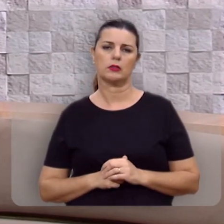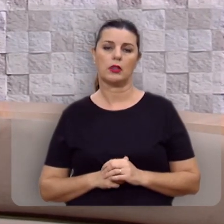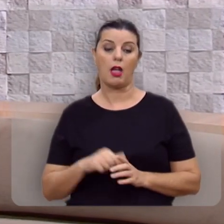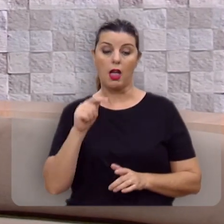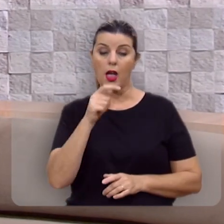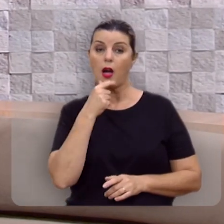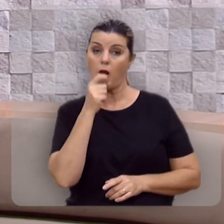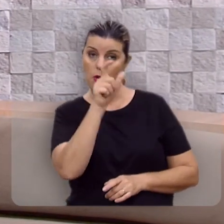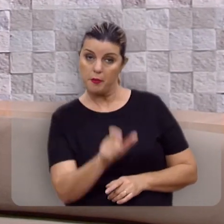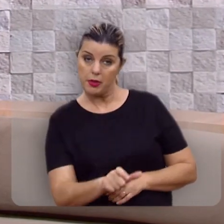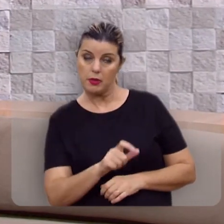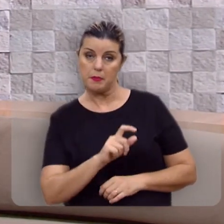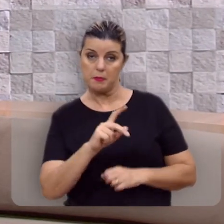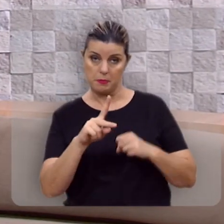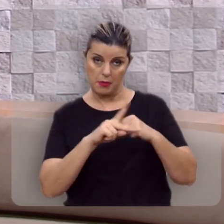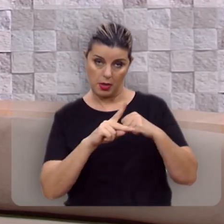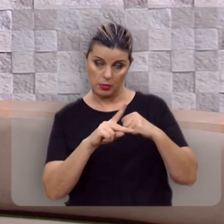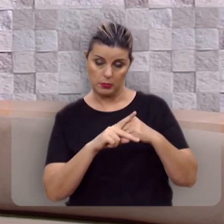Este homem